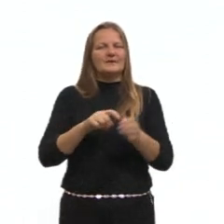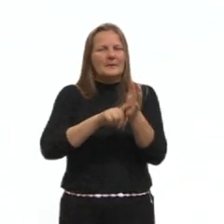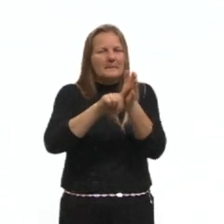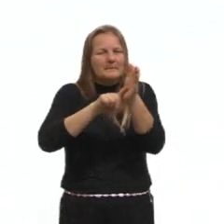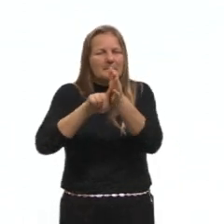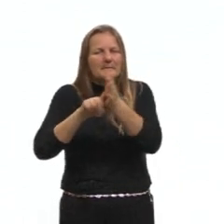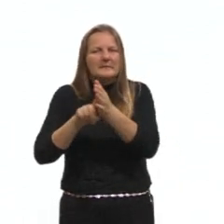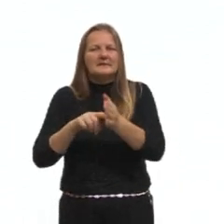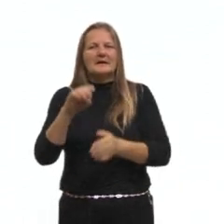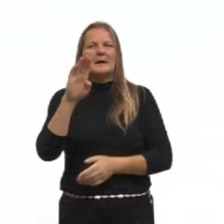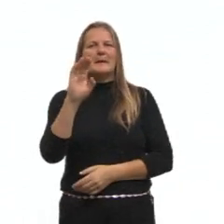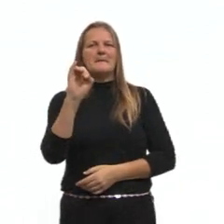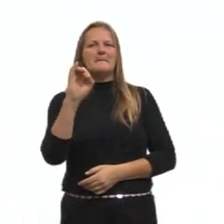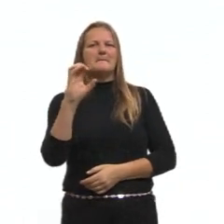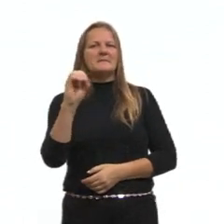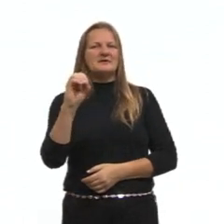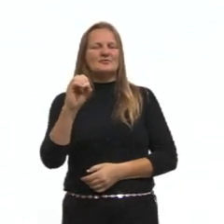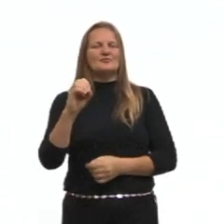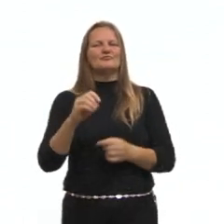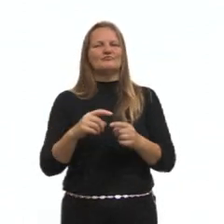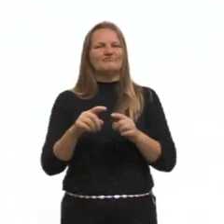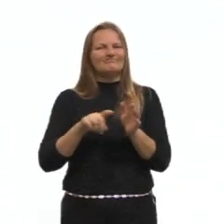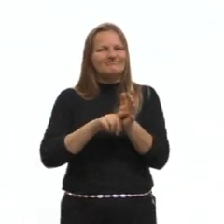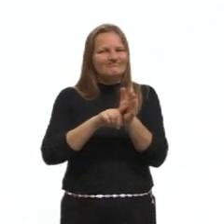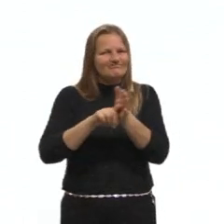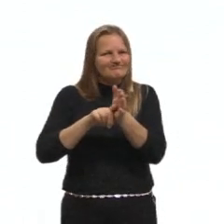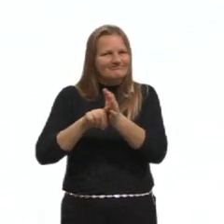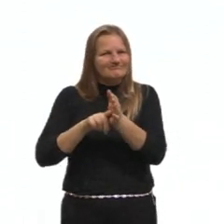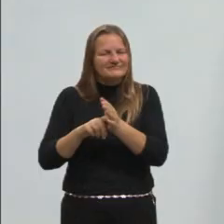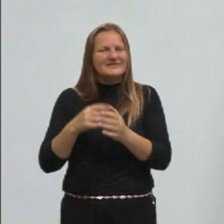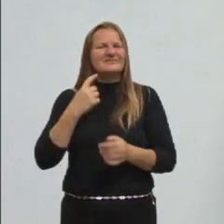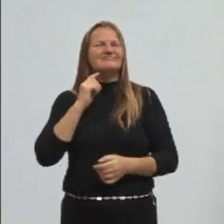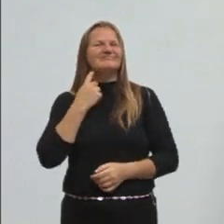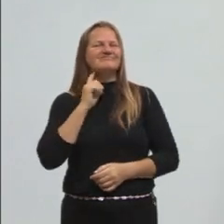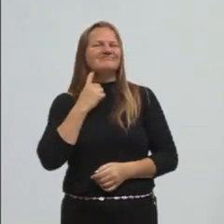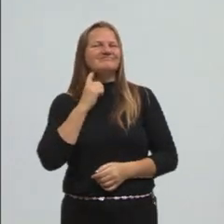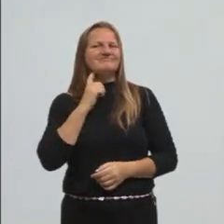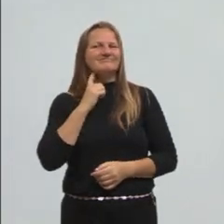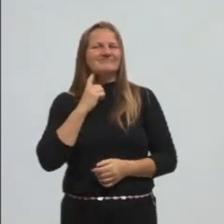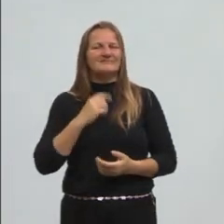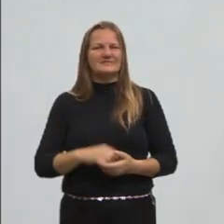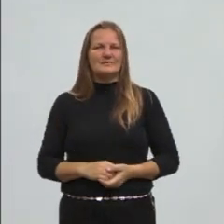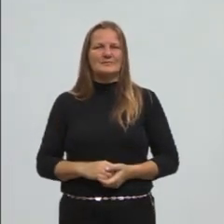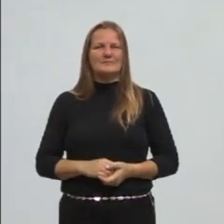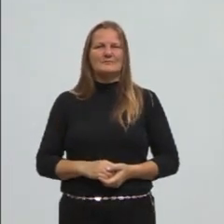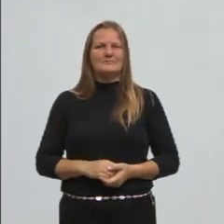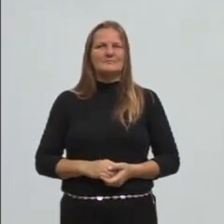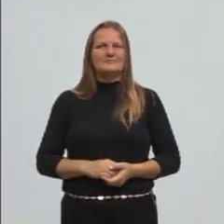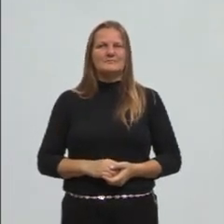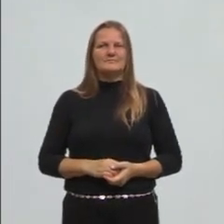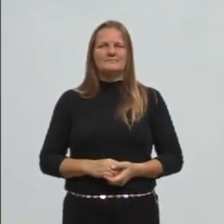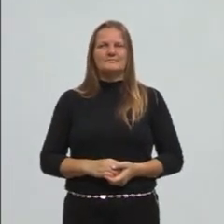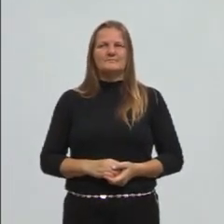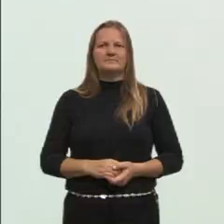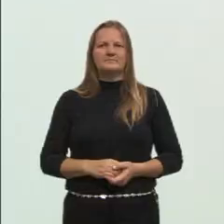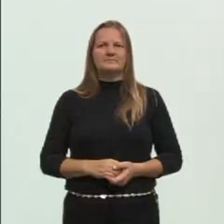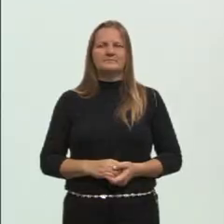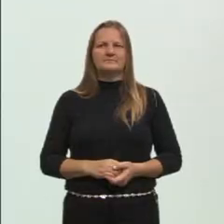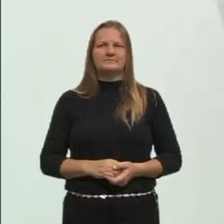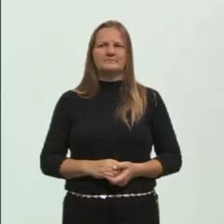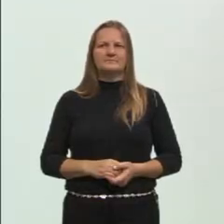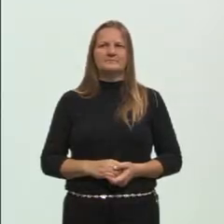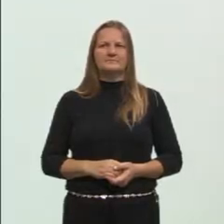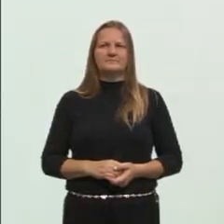biodegradáveis para evitar essa poluição de microplásticos né E aí só vou comentar